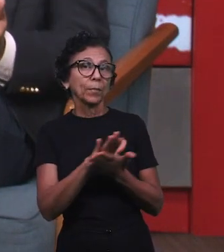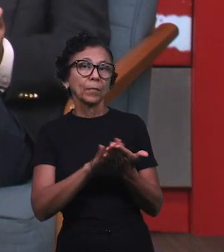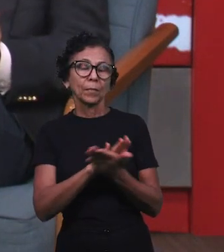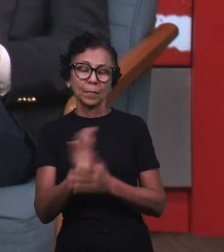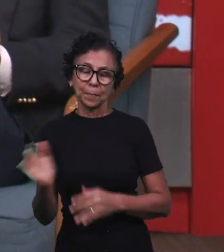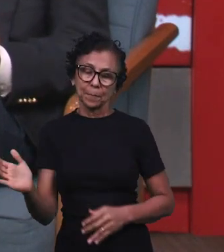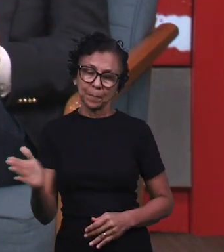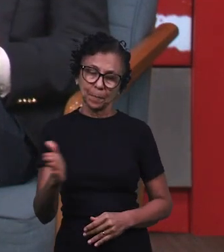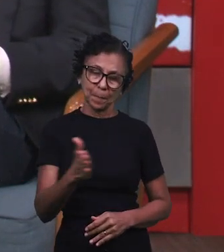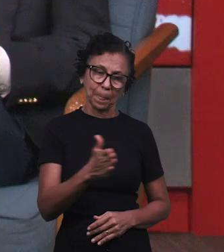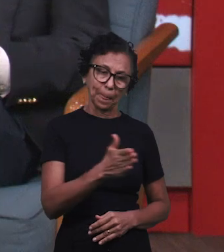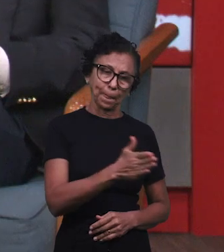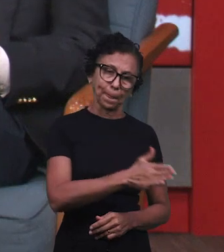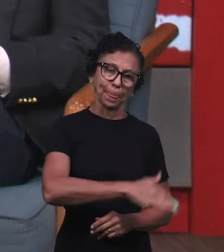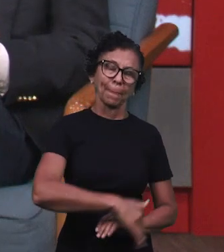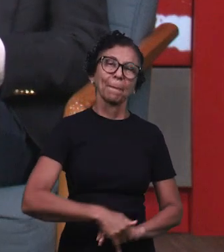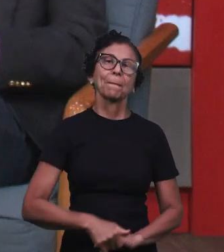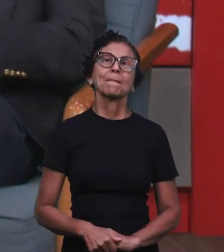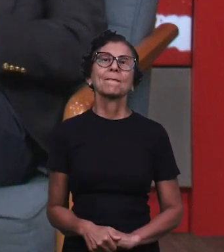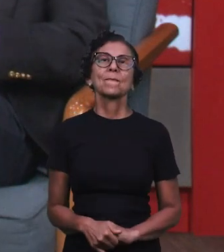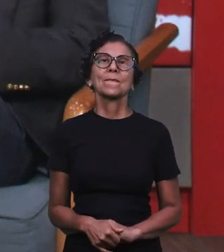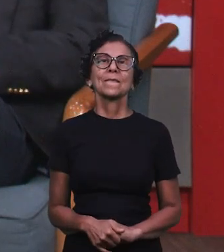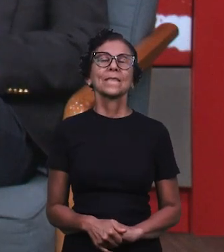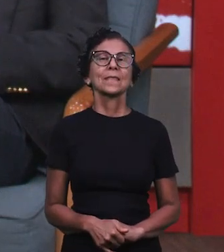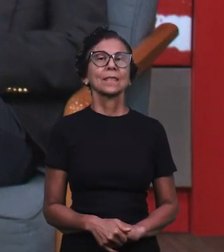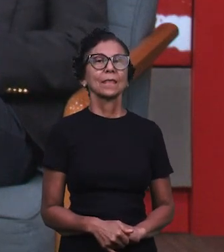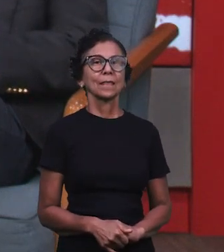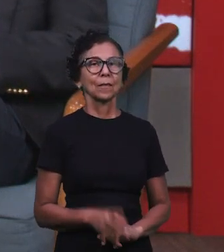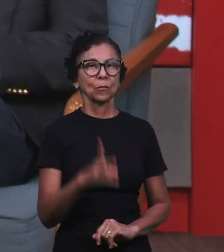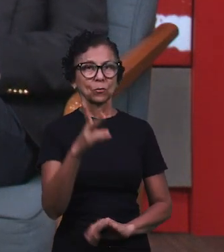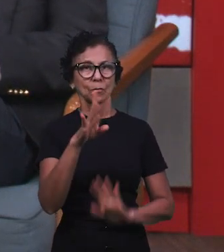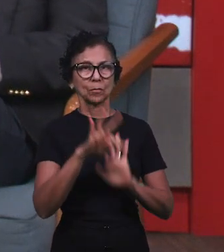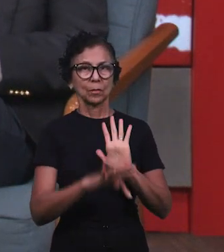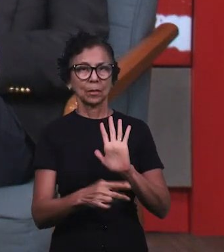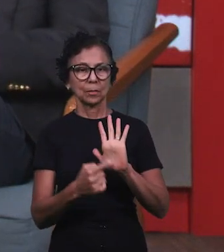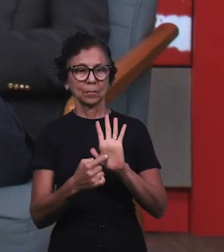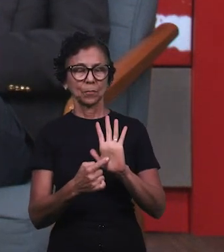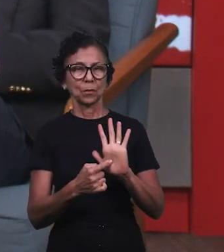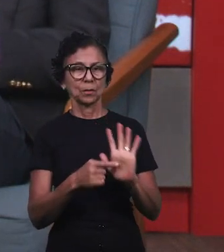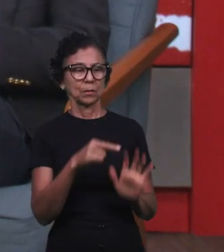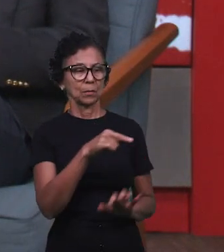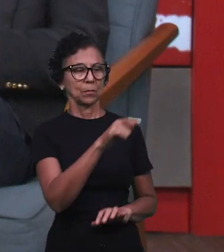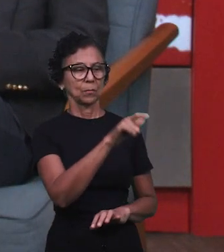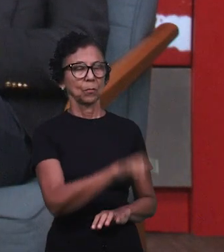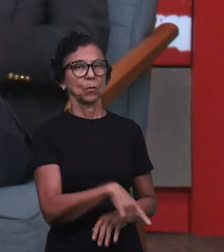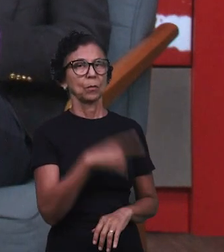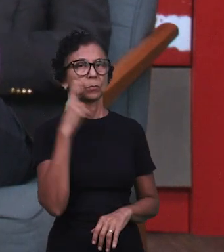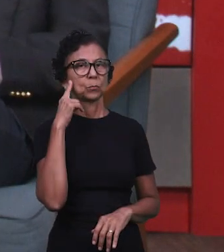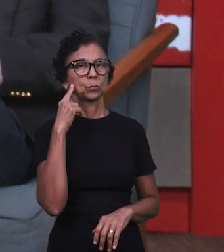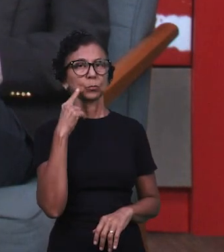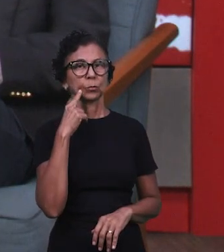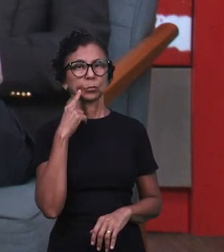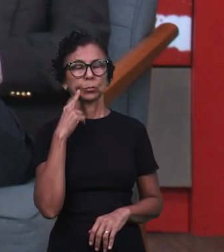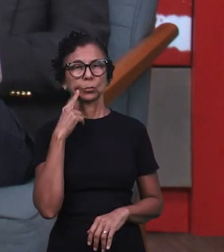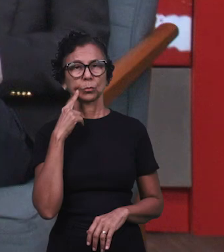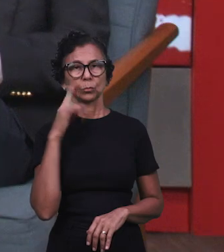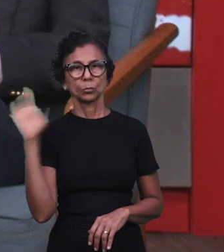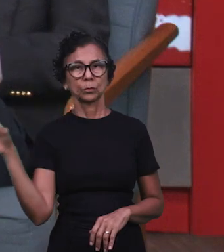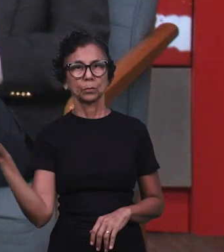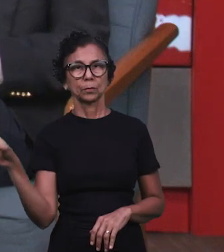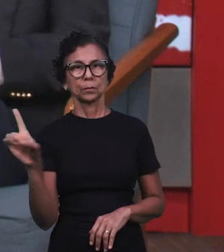vamos voltar ao caso da cura colocada aqui, dessa cura do surdo lá